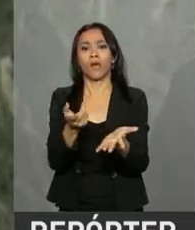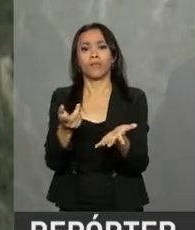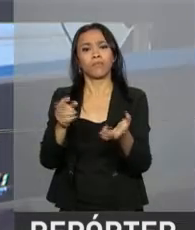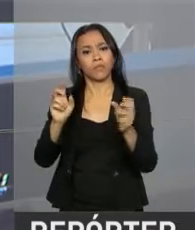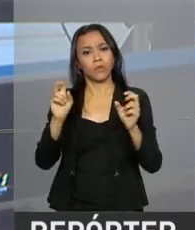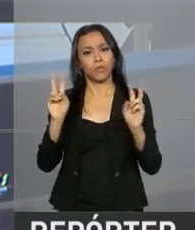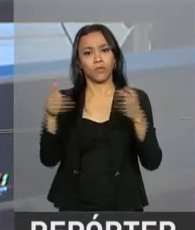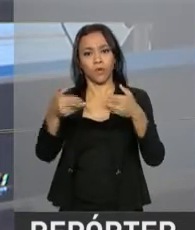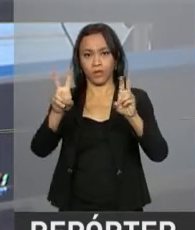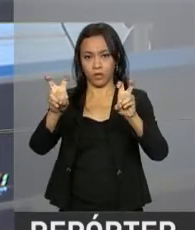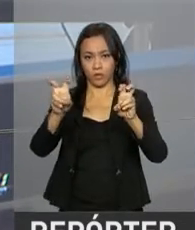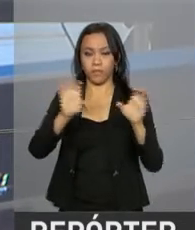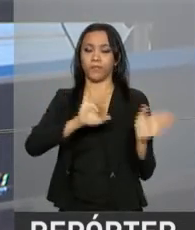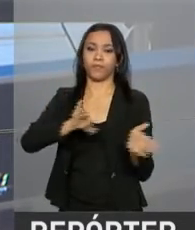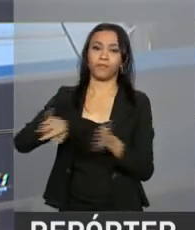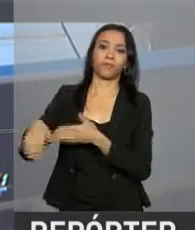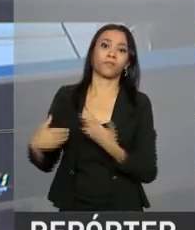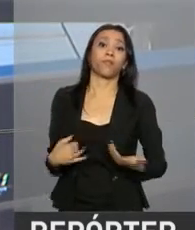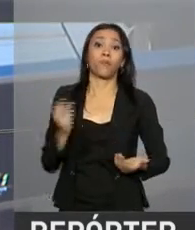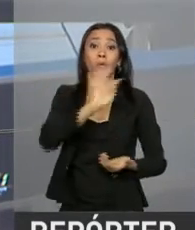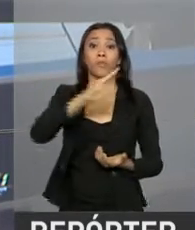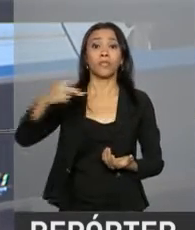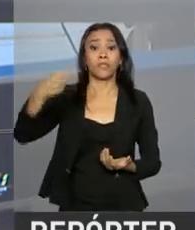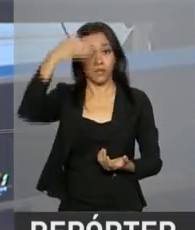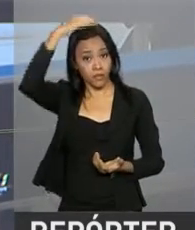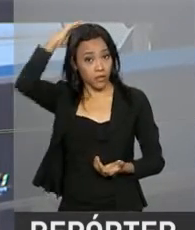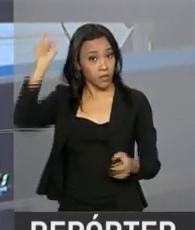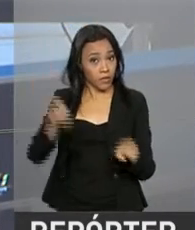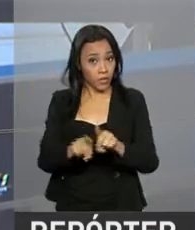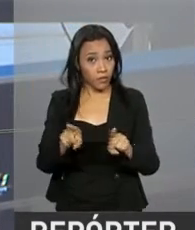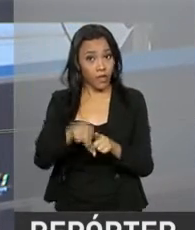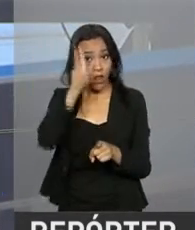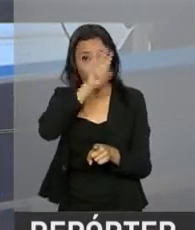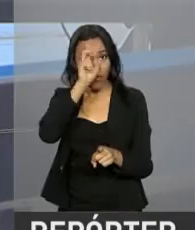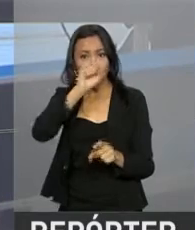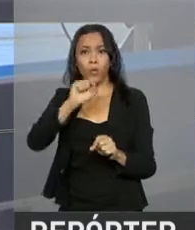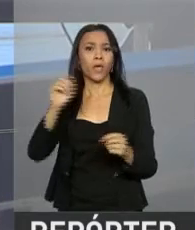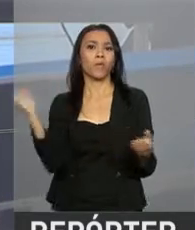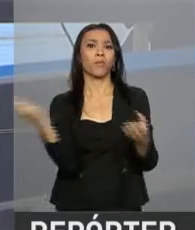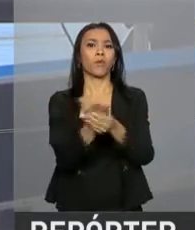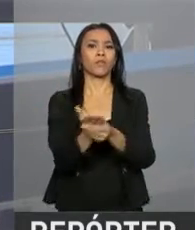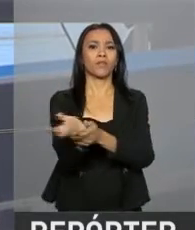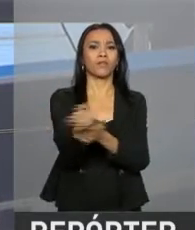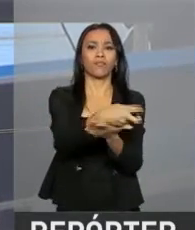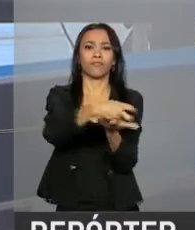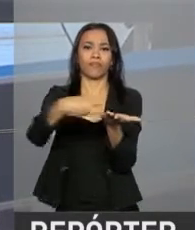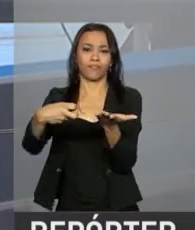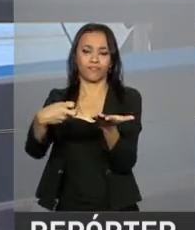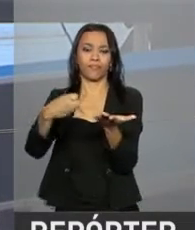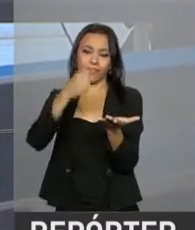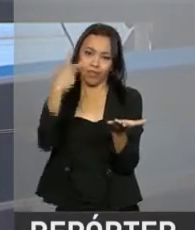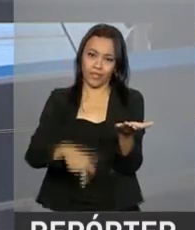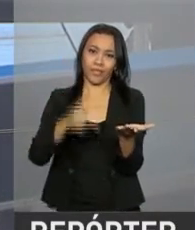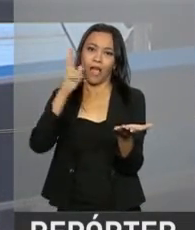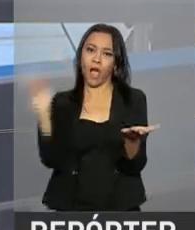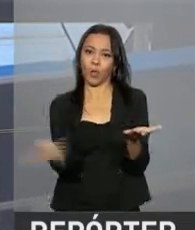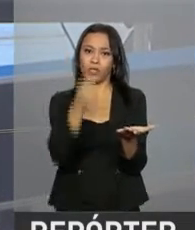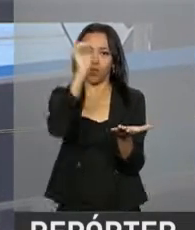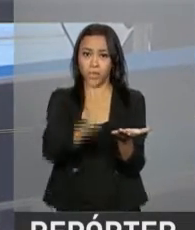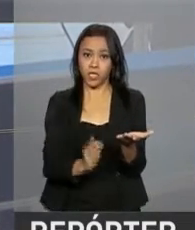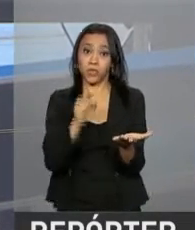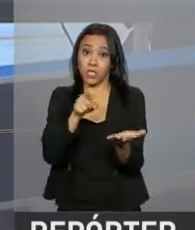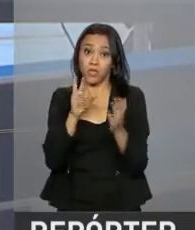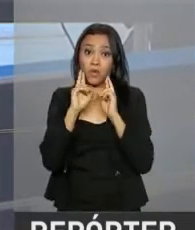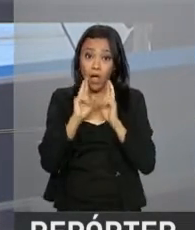tema. E o presidente Michel Temer também lembrou o processo de impedimento que o Brasil passou. Ele garantiu que tudo ocorreu no